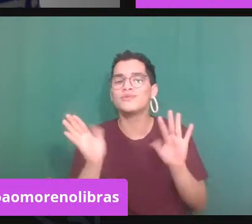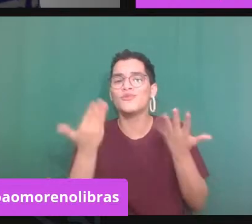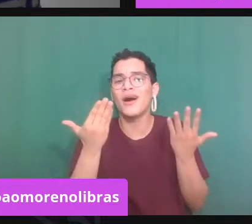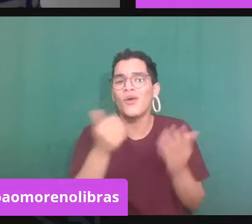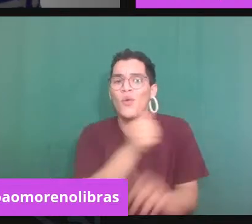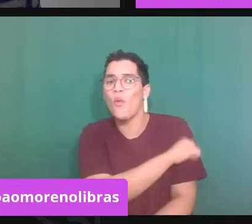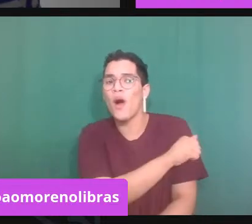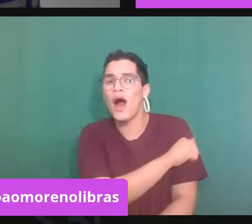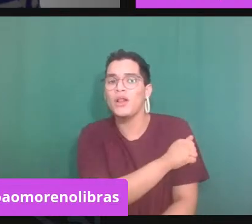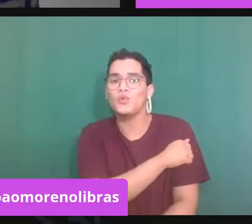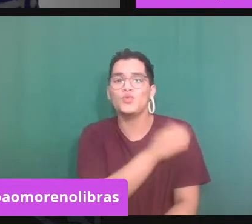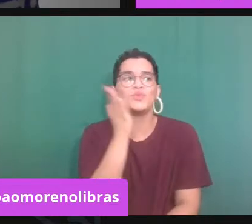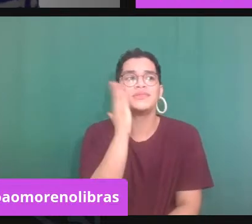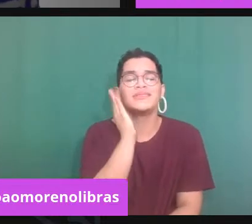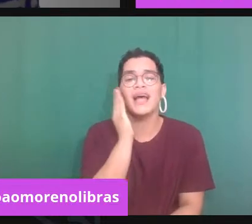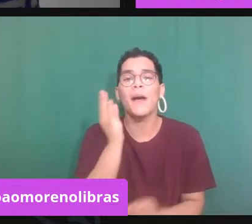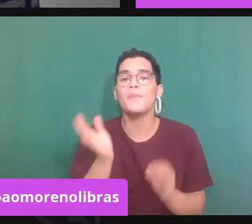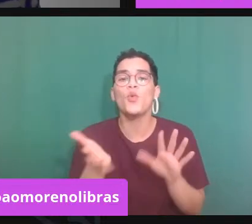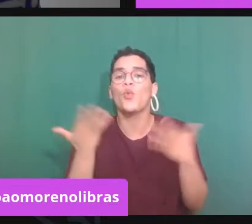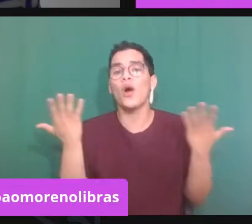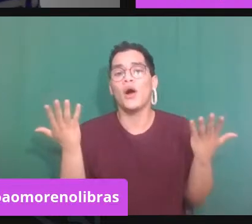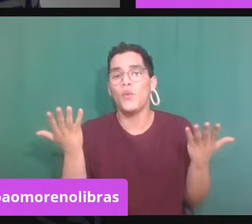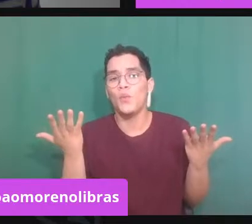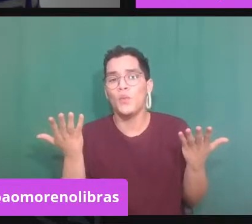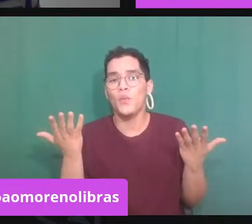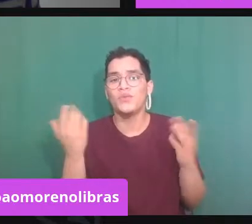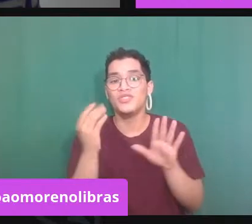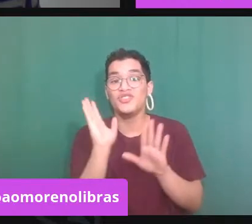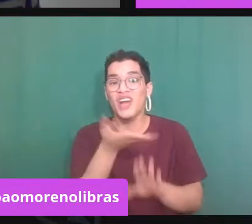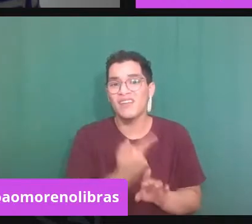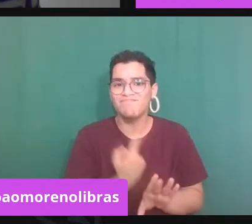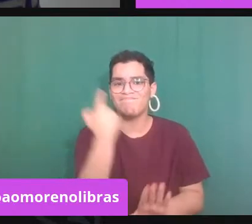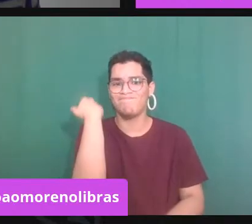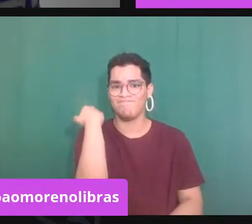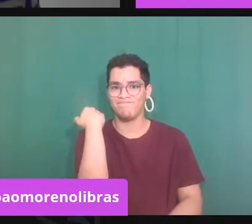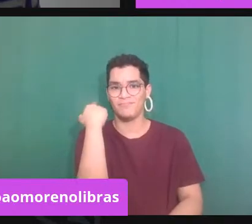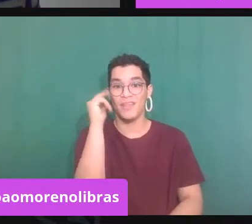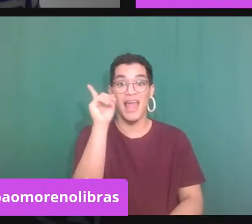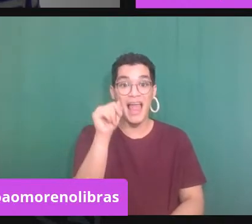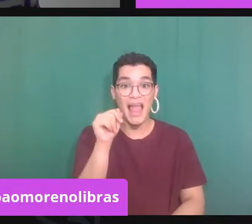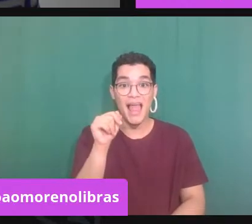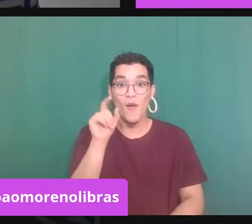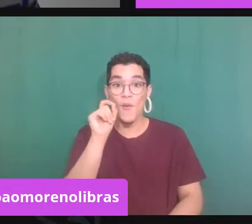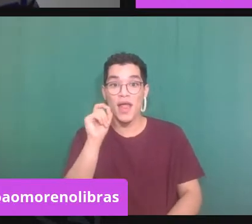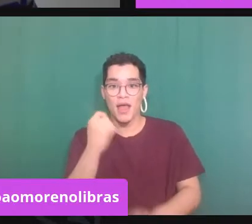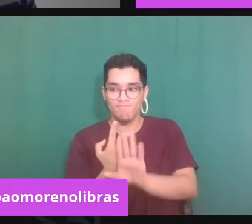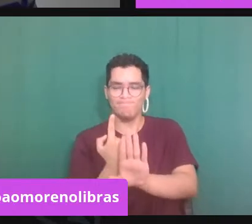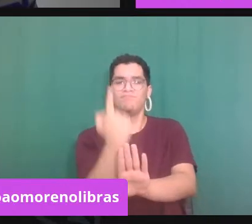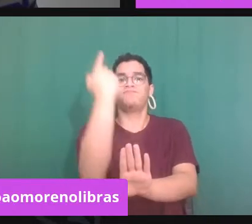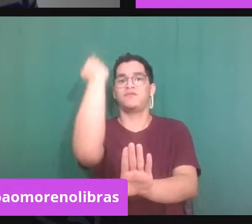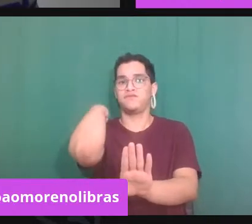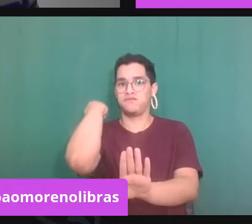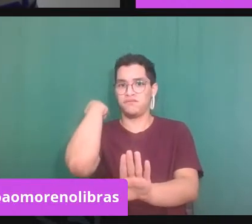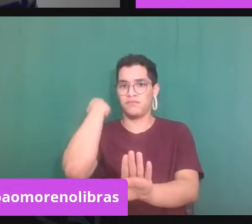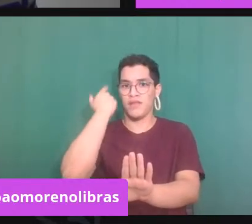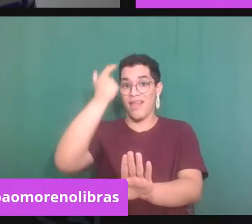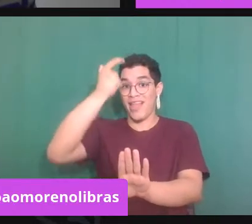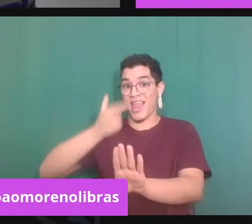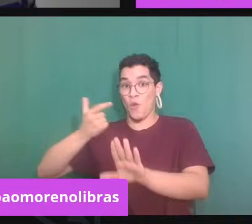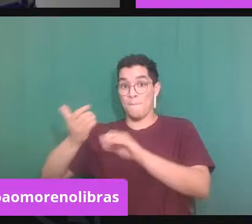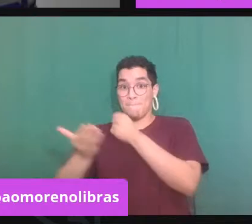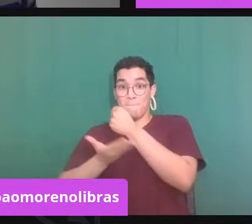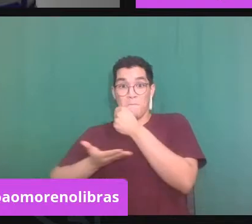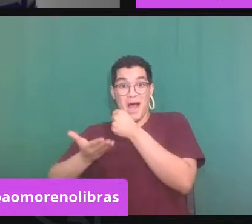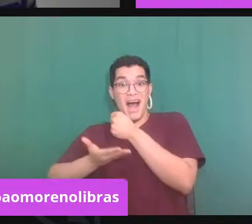ensino, naquilo que ele sabe. Porque é do velho para o novo. Eu não consigo ensinar ou propiciar situações